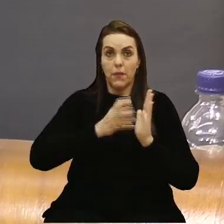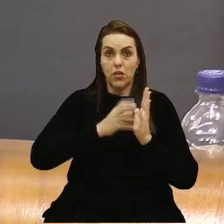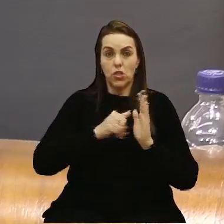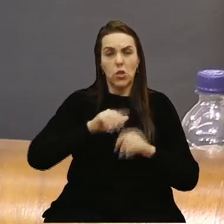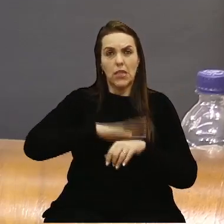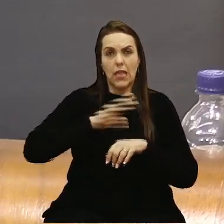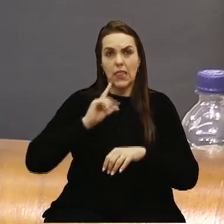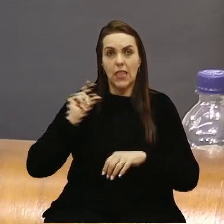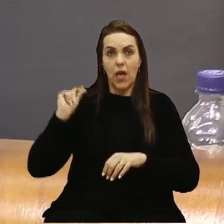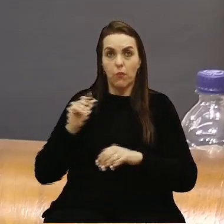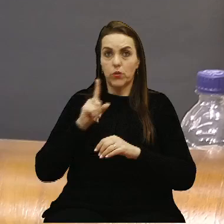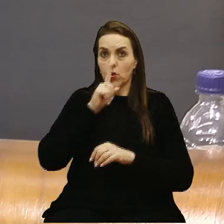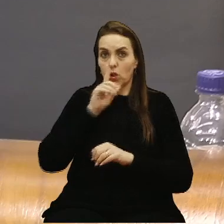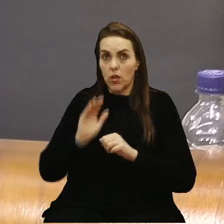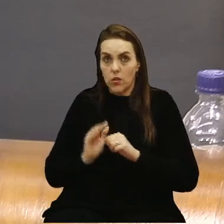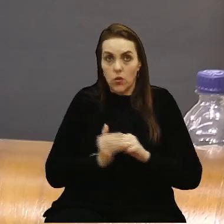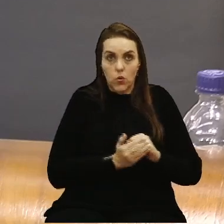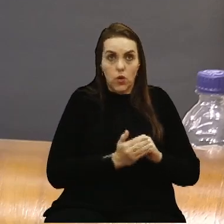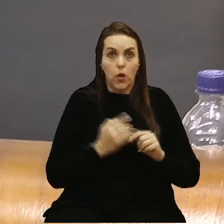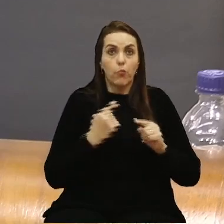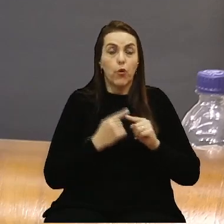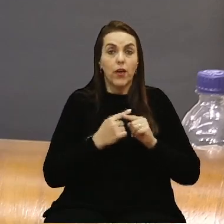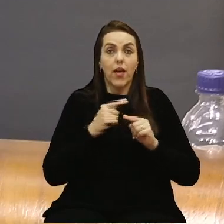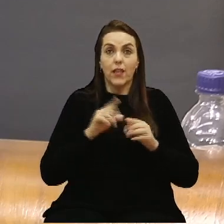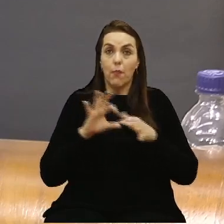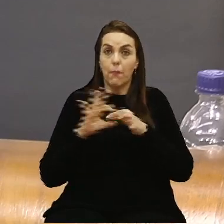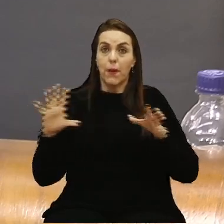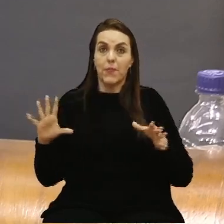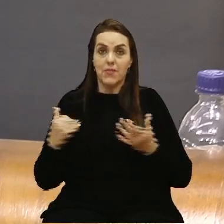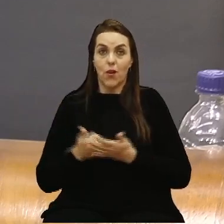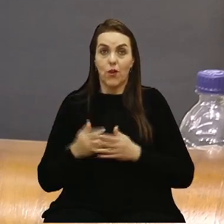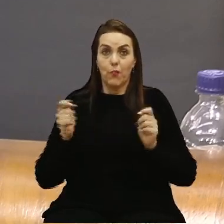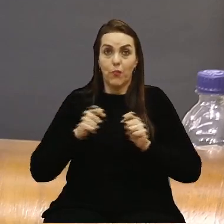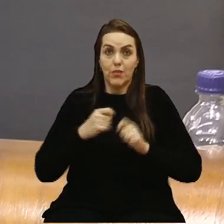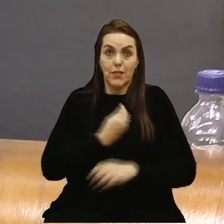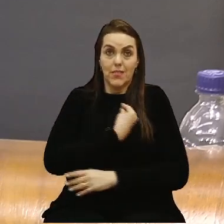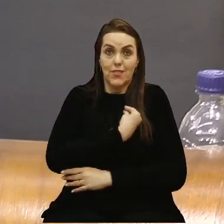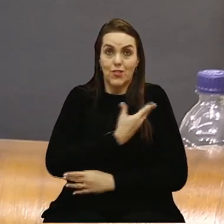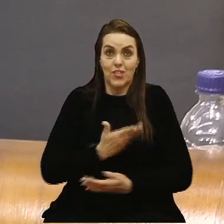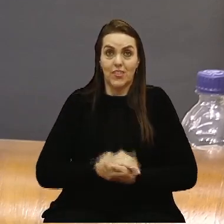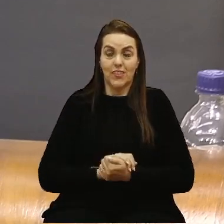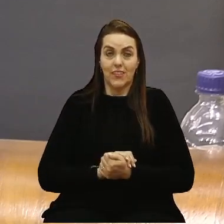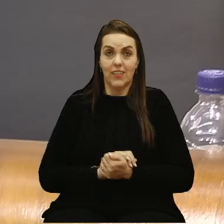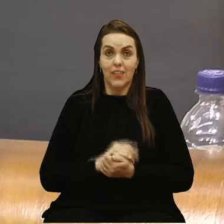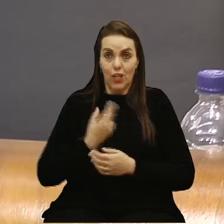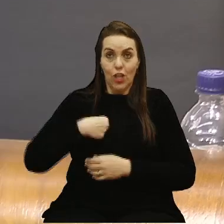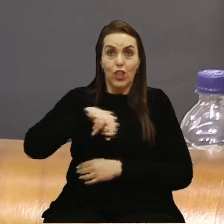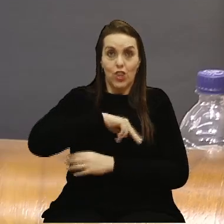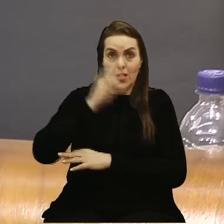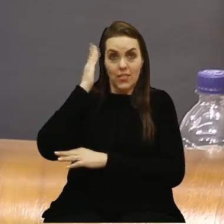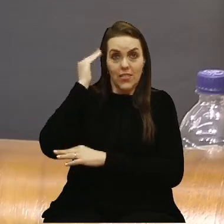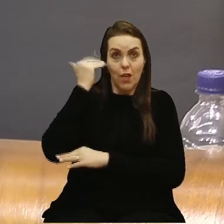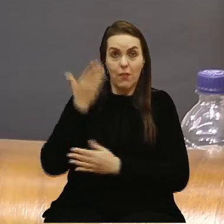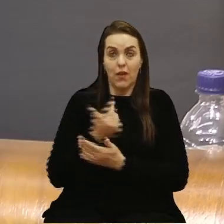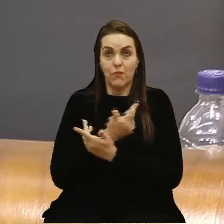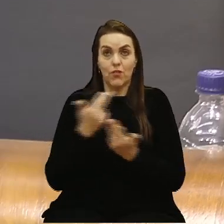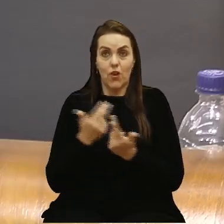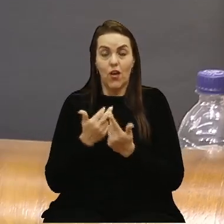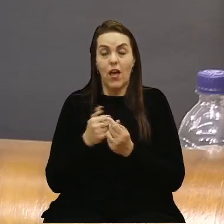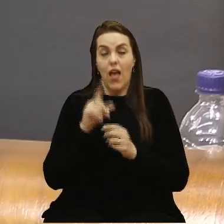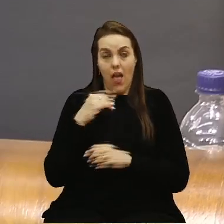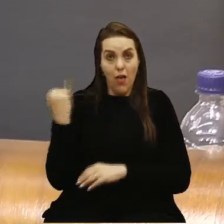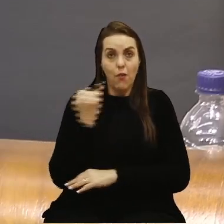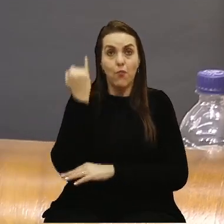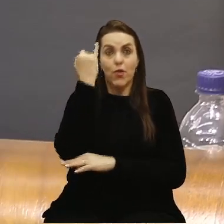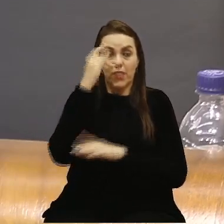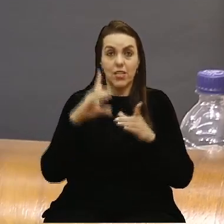de clandestinidade, Cláudio, do que de permissão para poder existir. Por isso nós sabemos, e por outras, do quanto é importante a